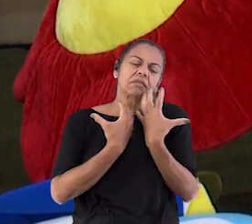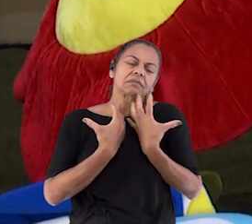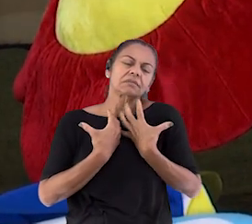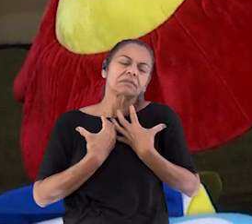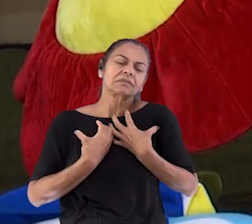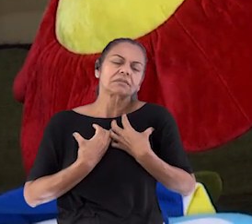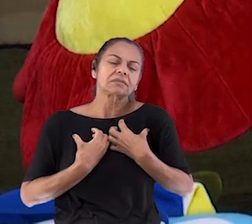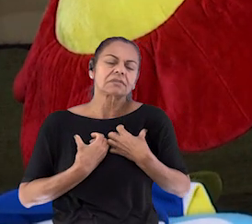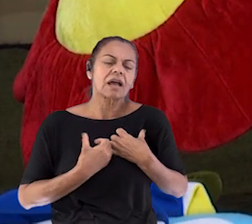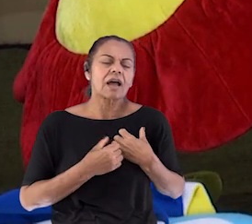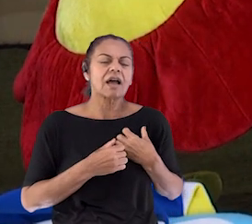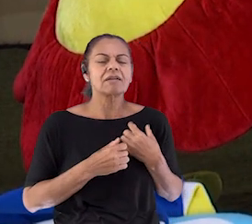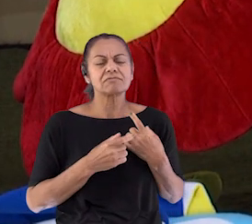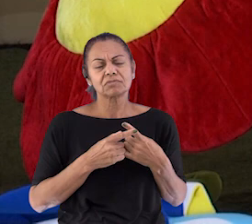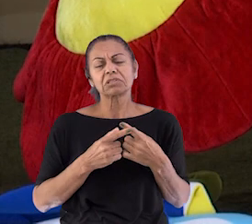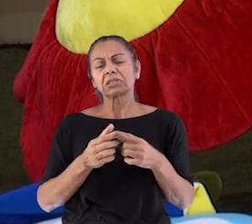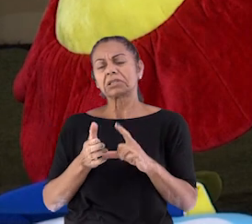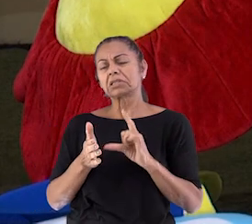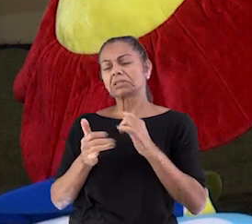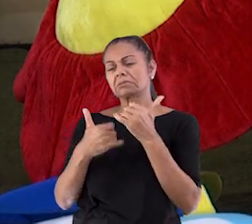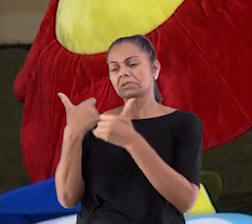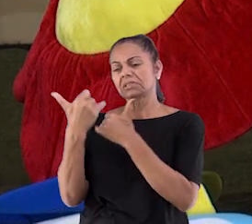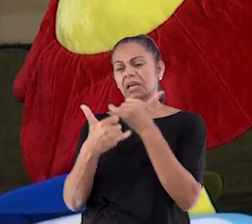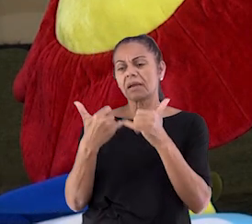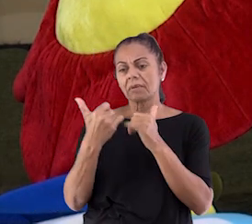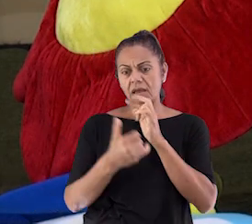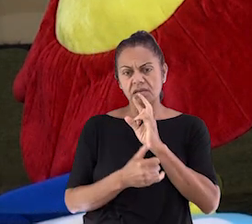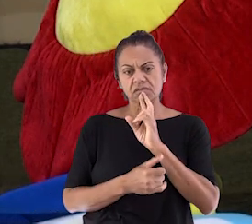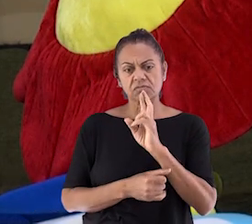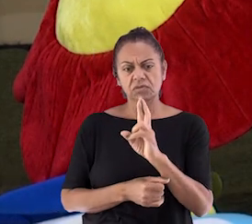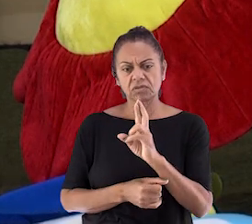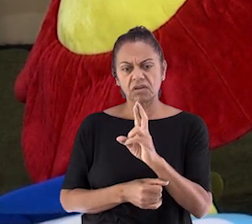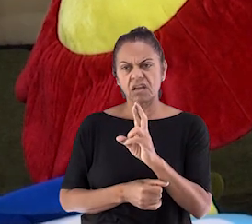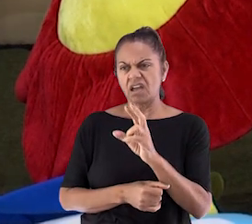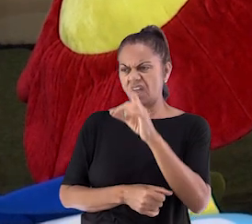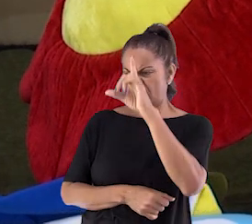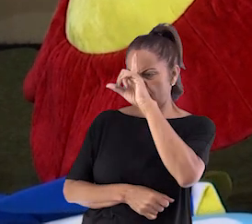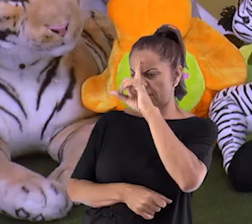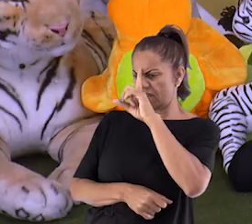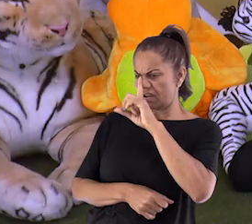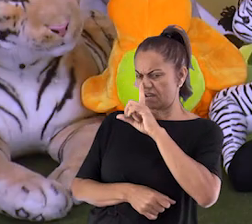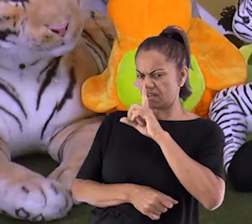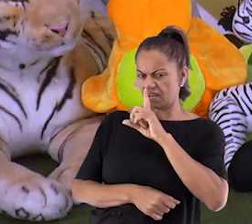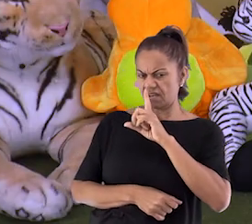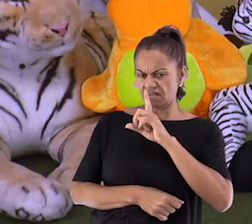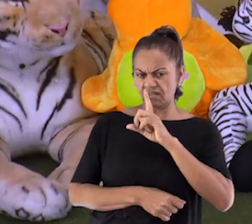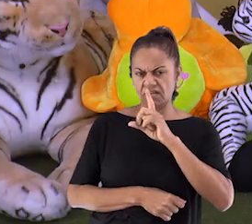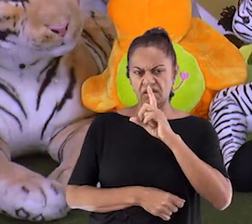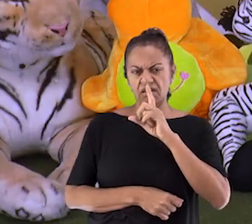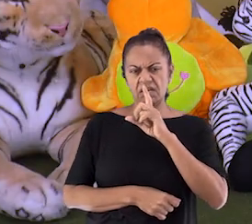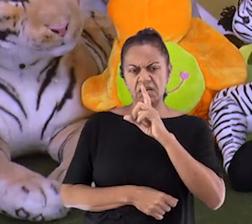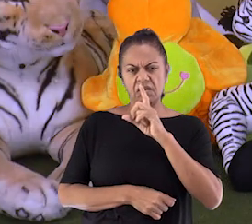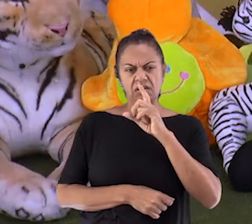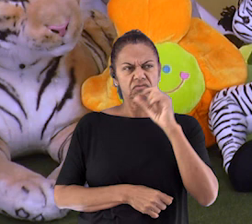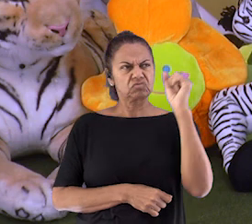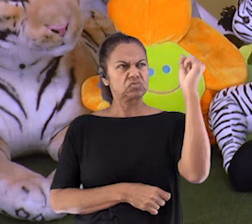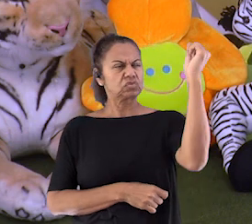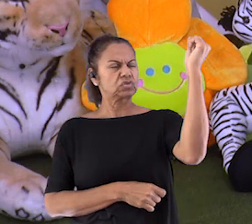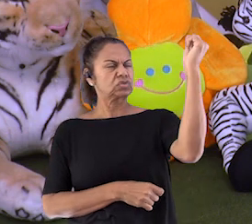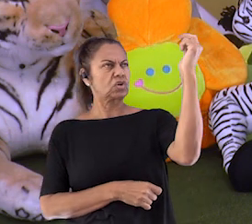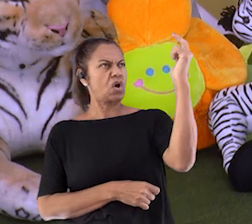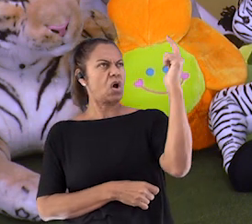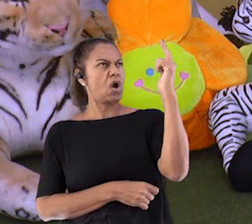cansado de tanto brincar, respondeu: amarelo? Este sol assim